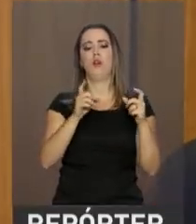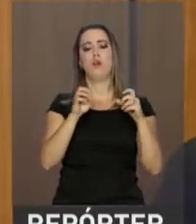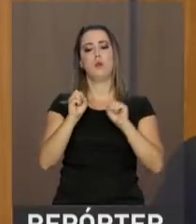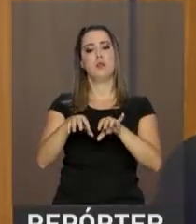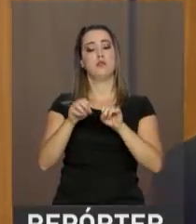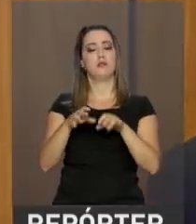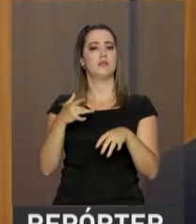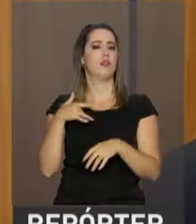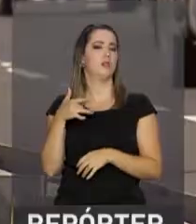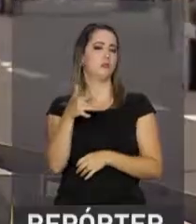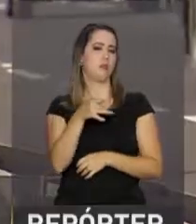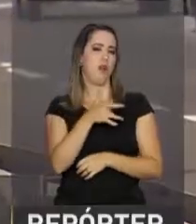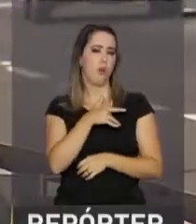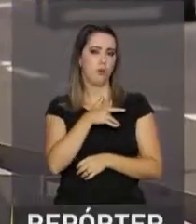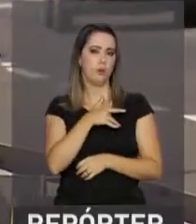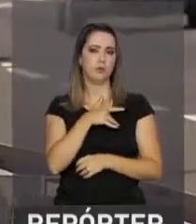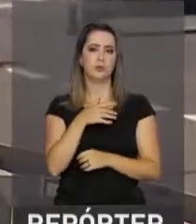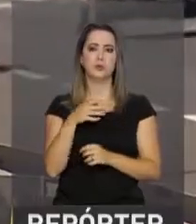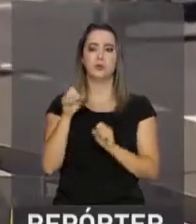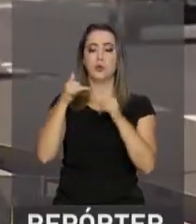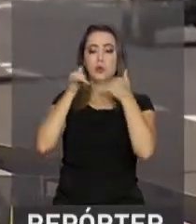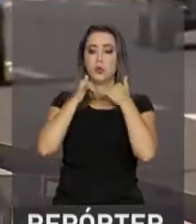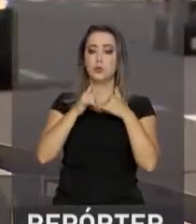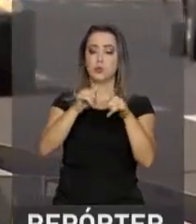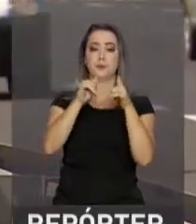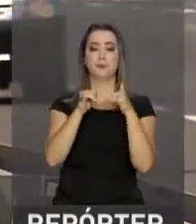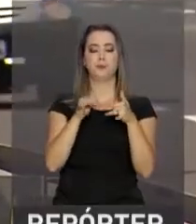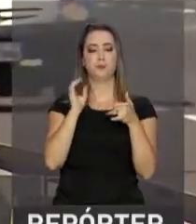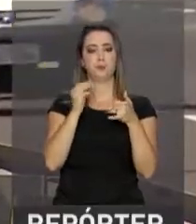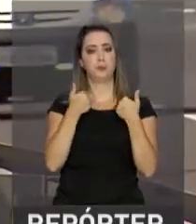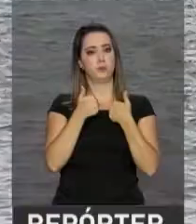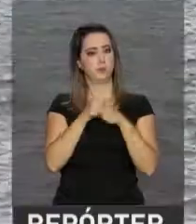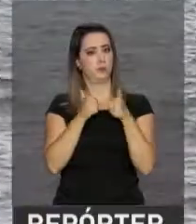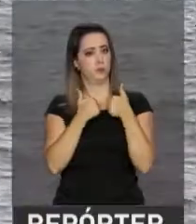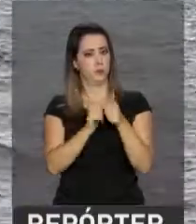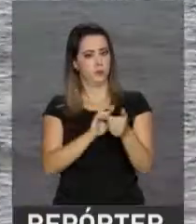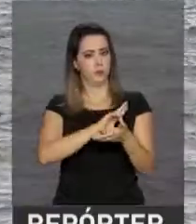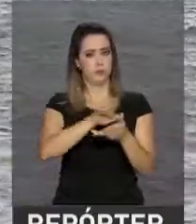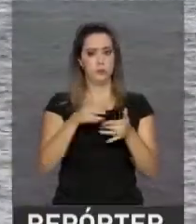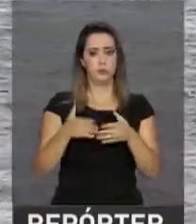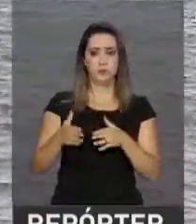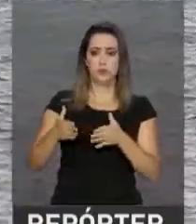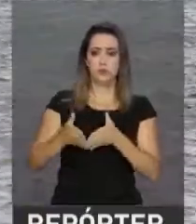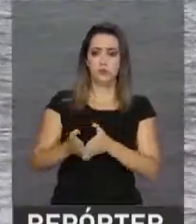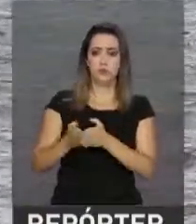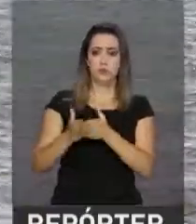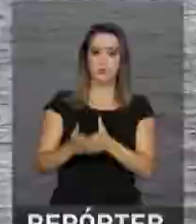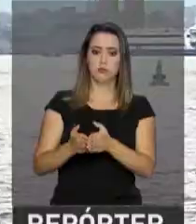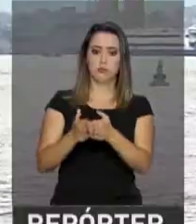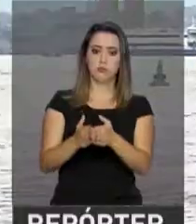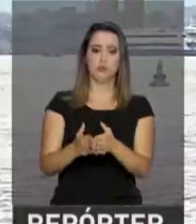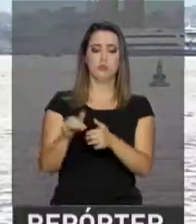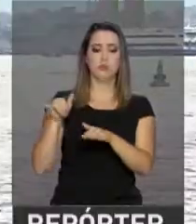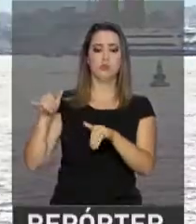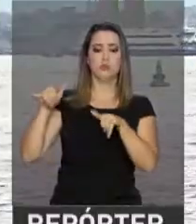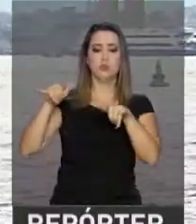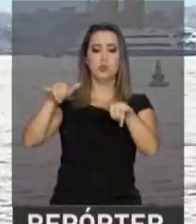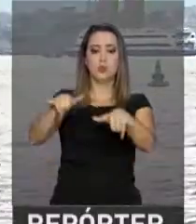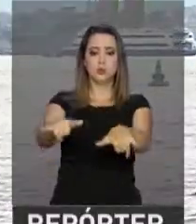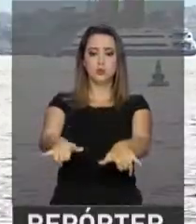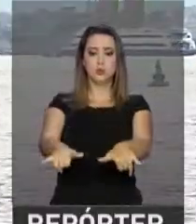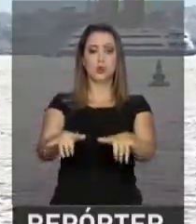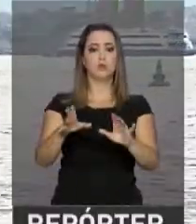da saúde é da energia é do transporte de portos aeroportos ferrovias